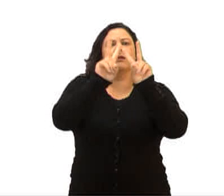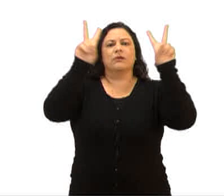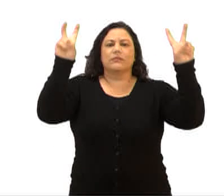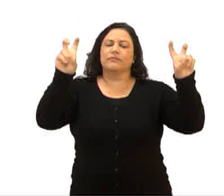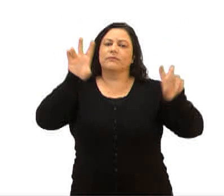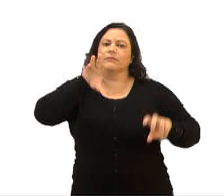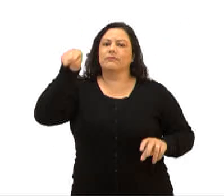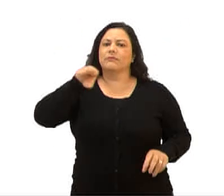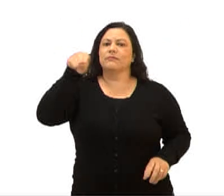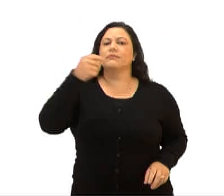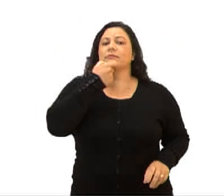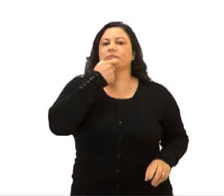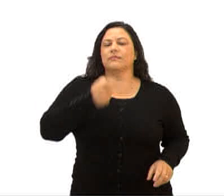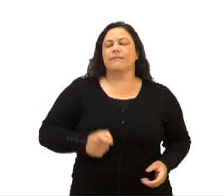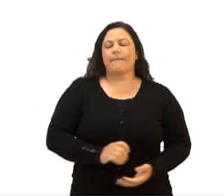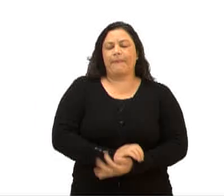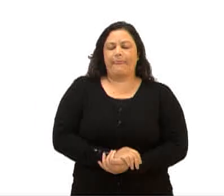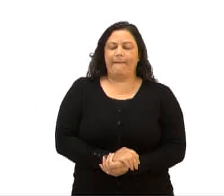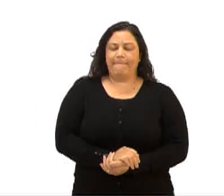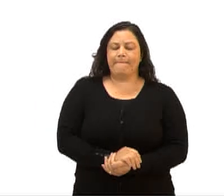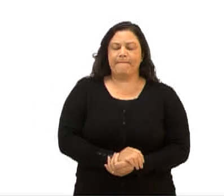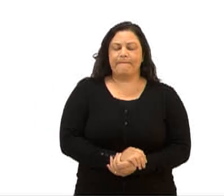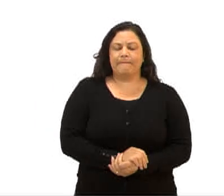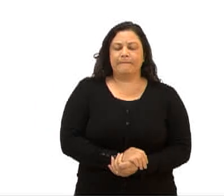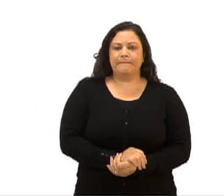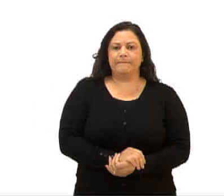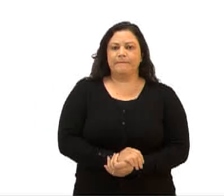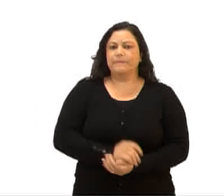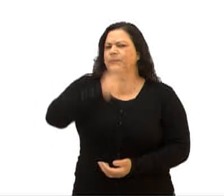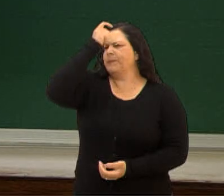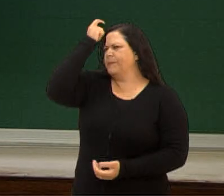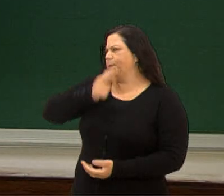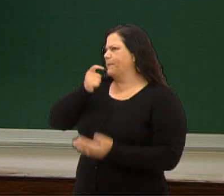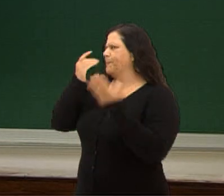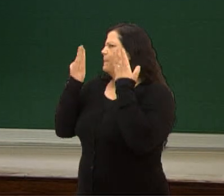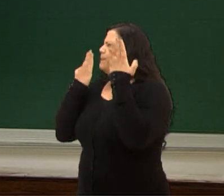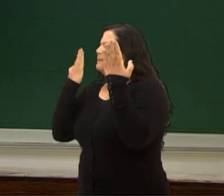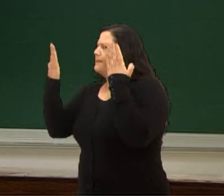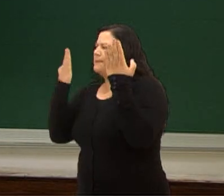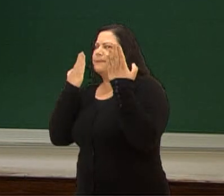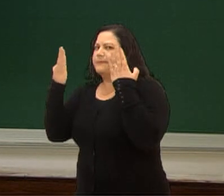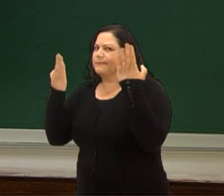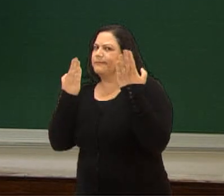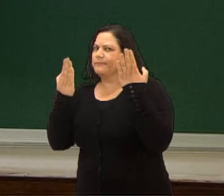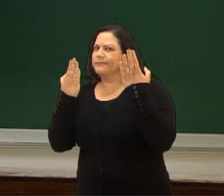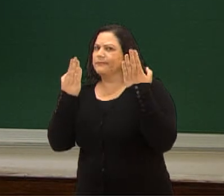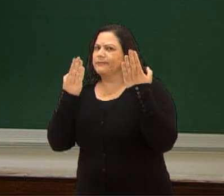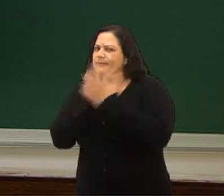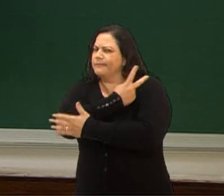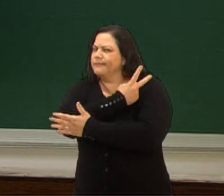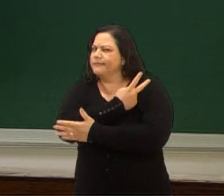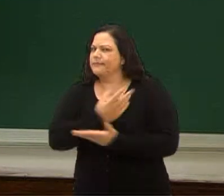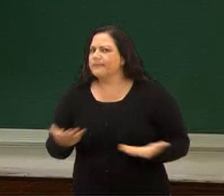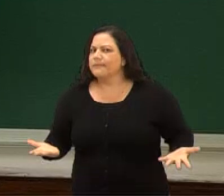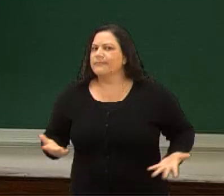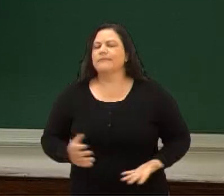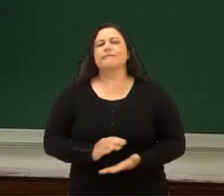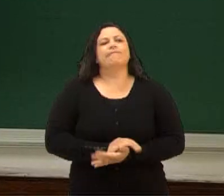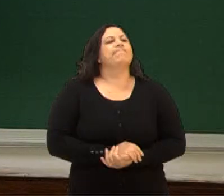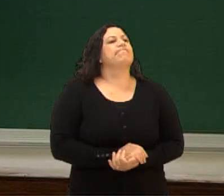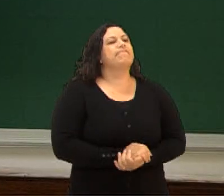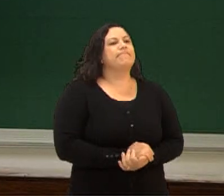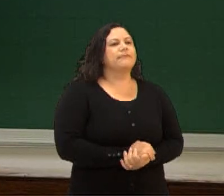be deceptive. As aparências enganam. Aí ele diz assim,